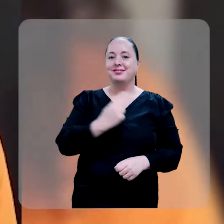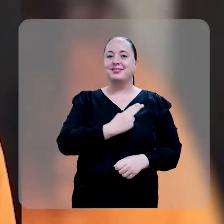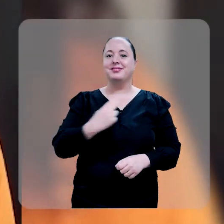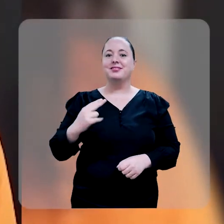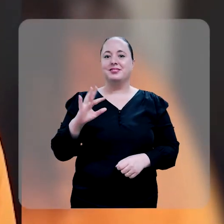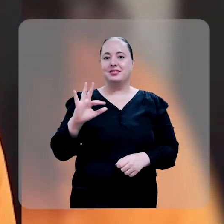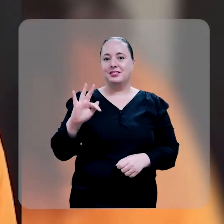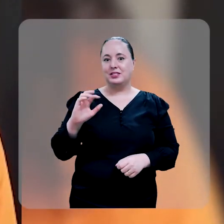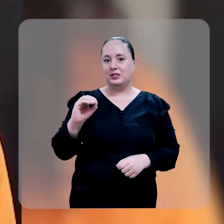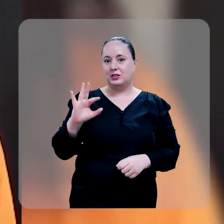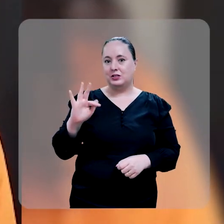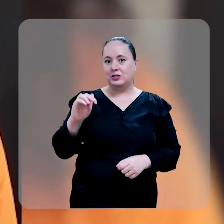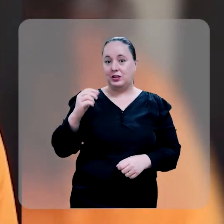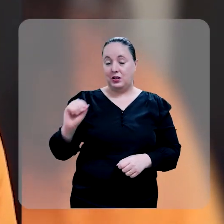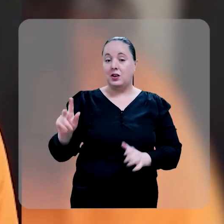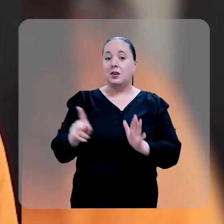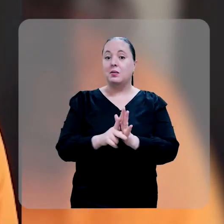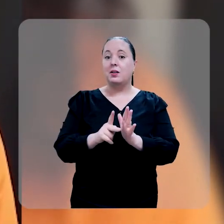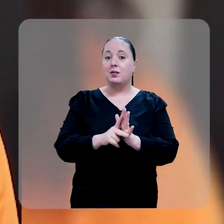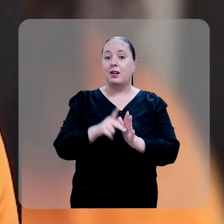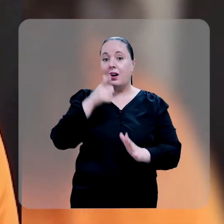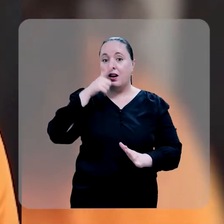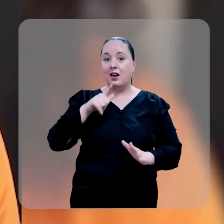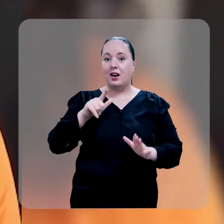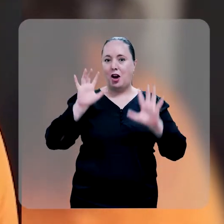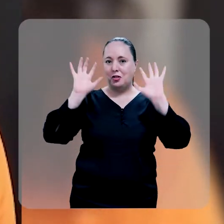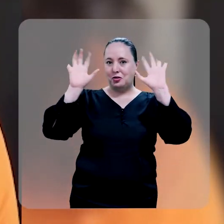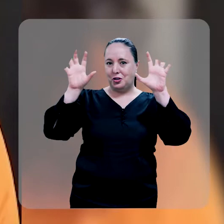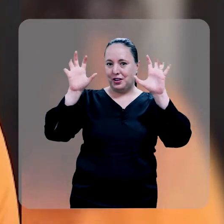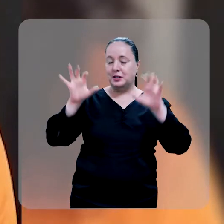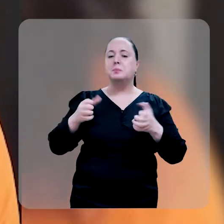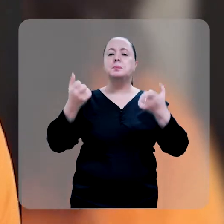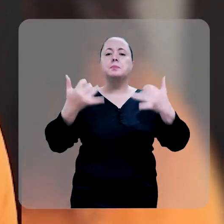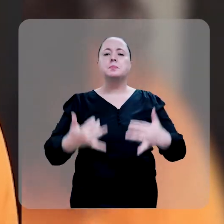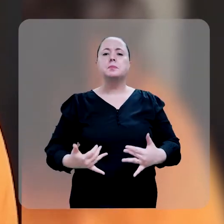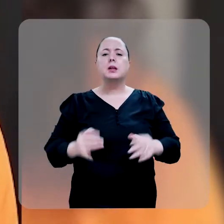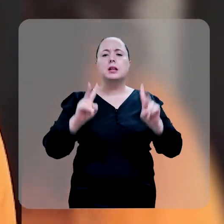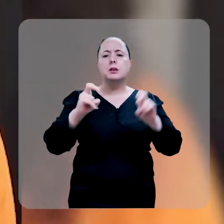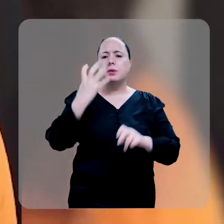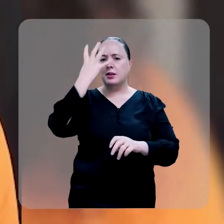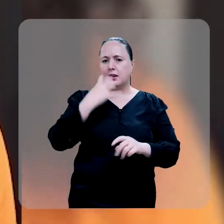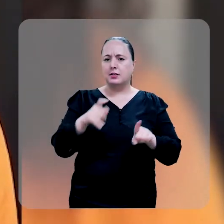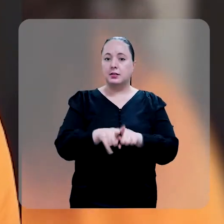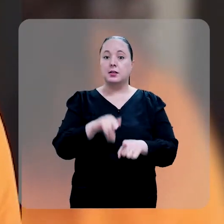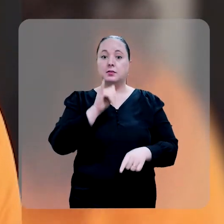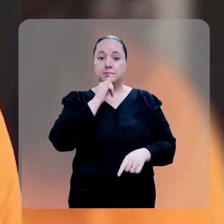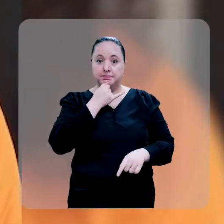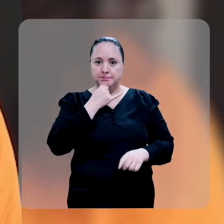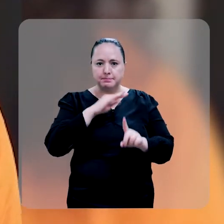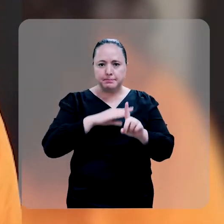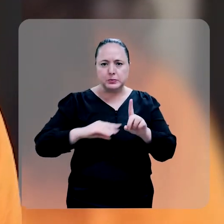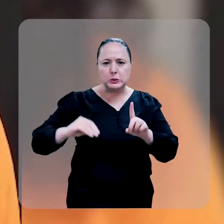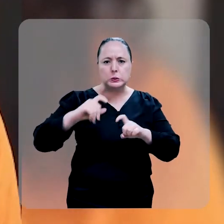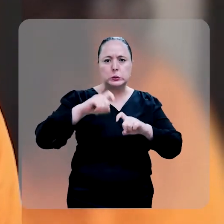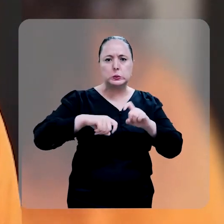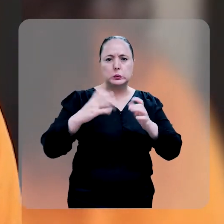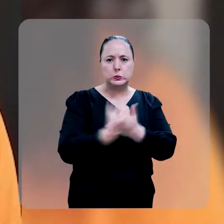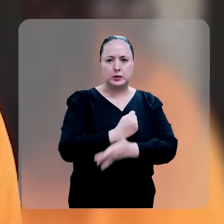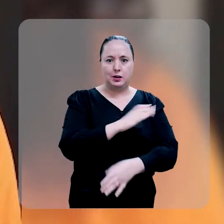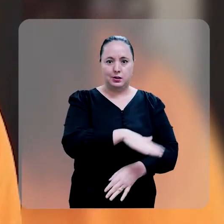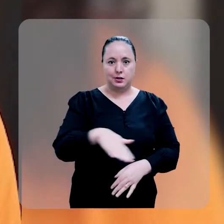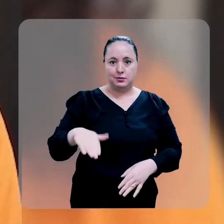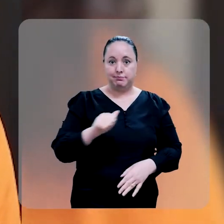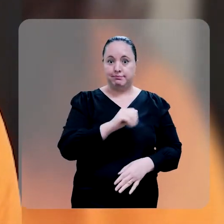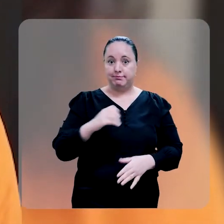Oi galera, eu sou a Fofão, campeã olímpica de vôlei, passando aqui para falar de um assunto muito sério e muito triste: o abuso sexual